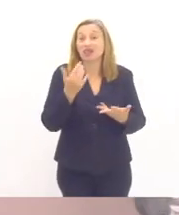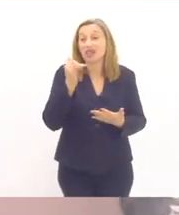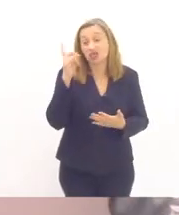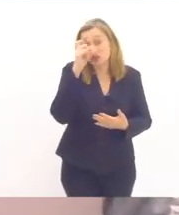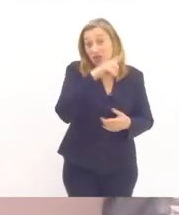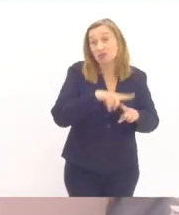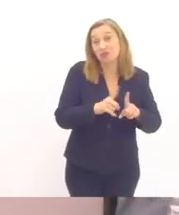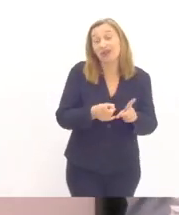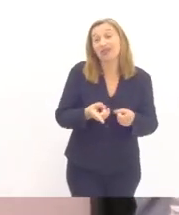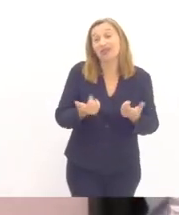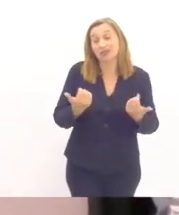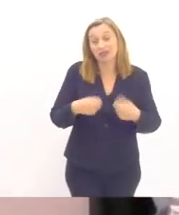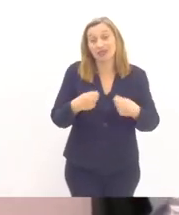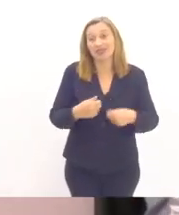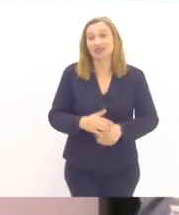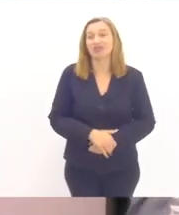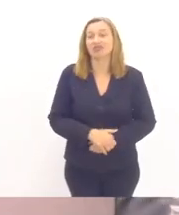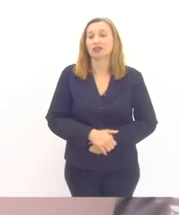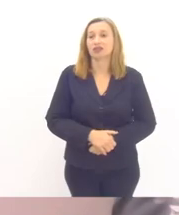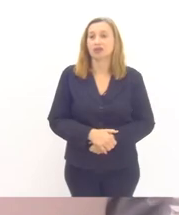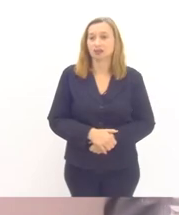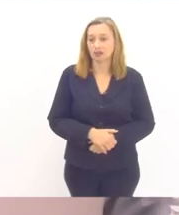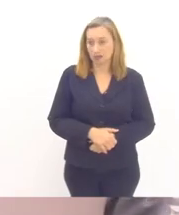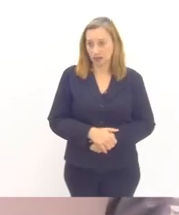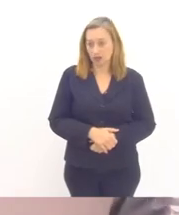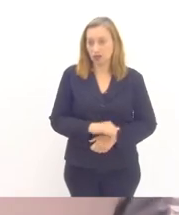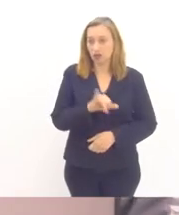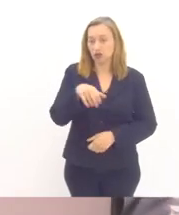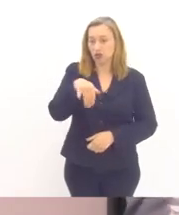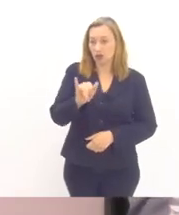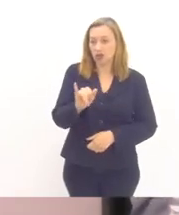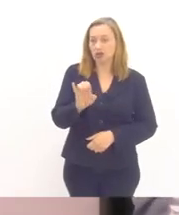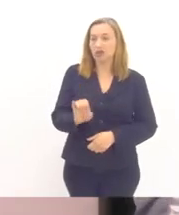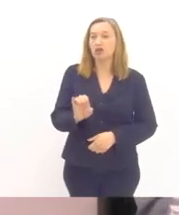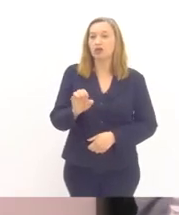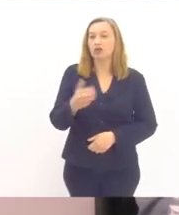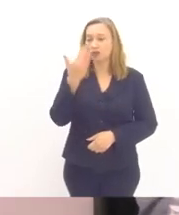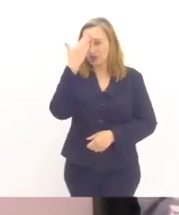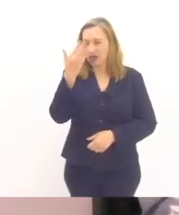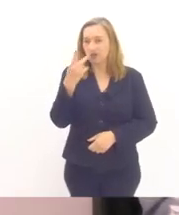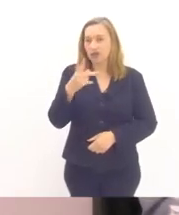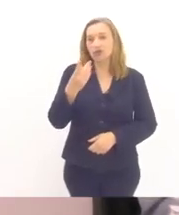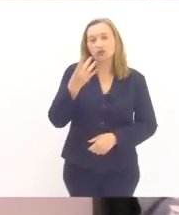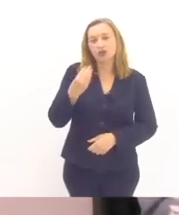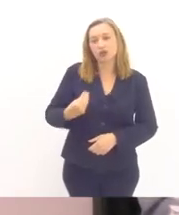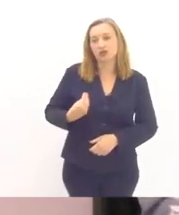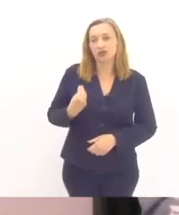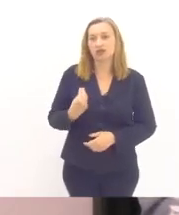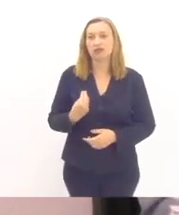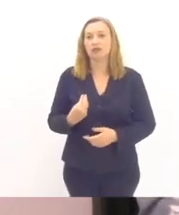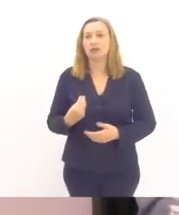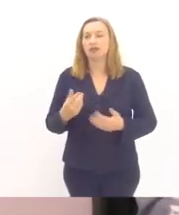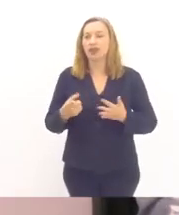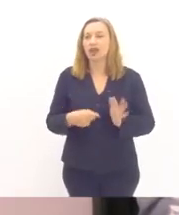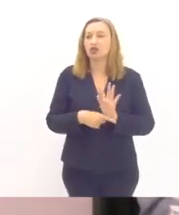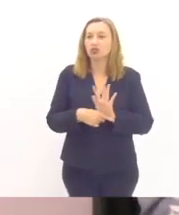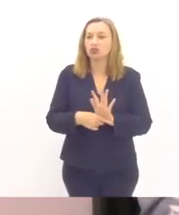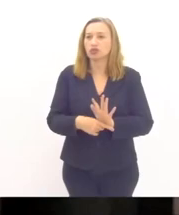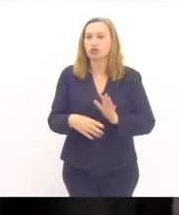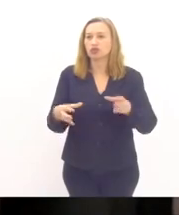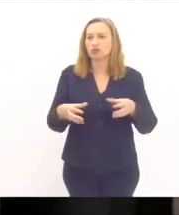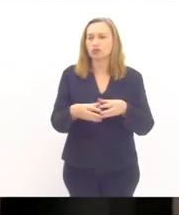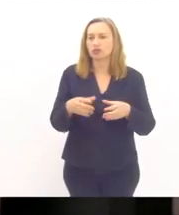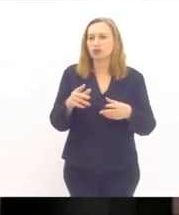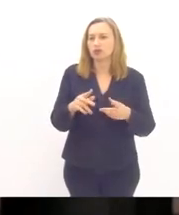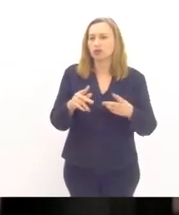a gente tem aí essa necessidade. Então, professora Joyce, muito obrigado pela presença e pela ajuda na construção dessa audiência pública.